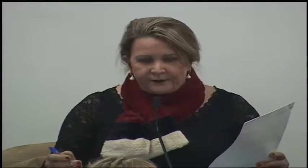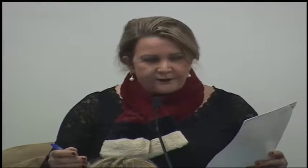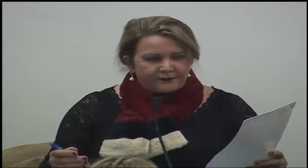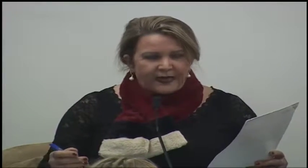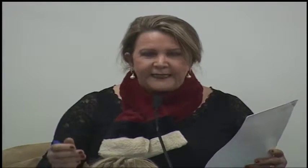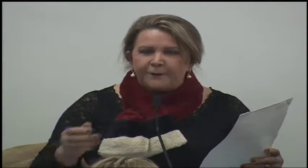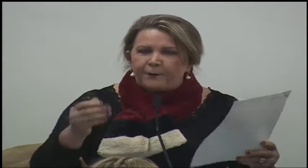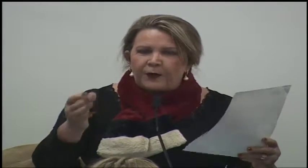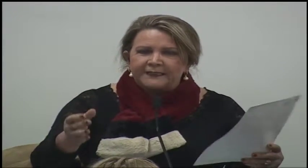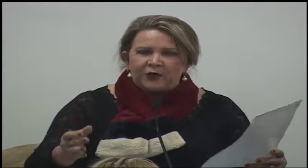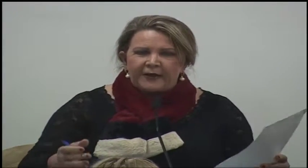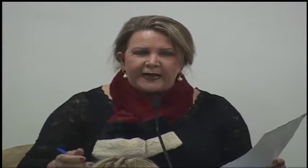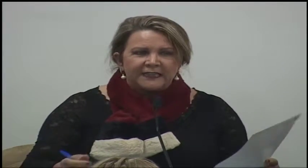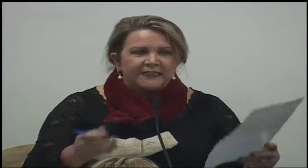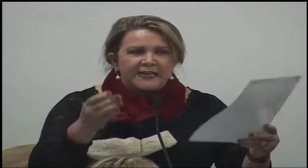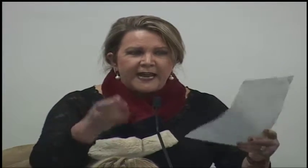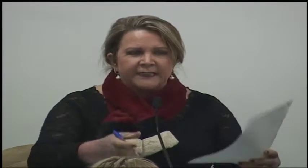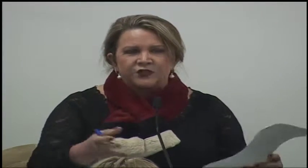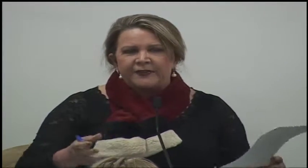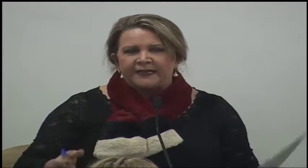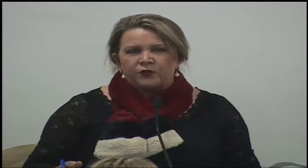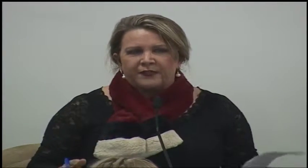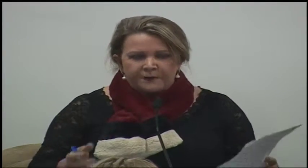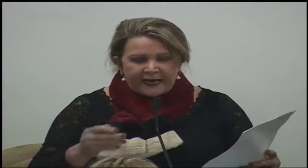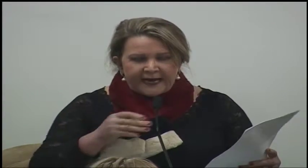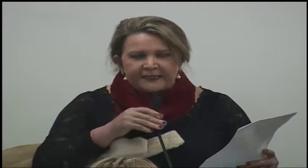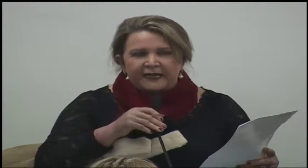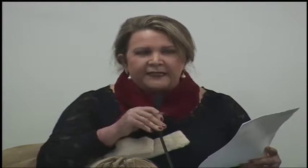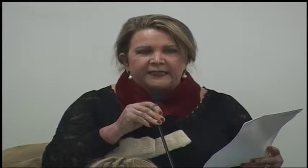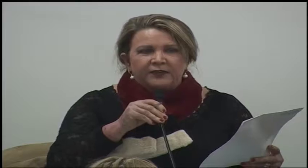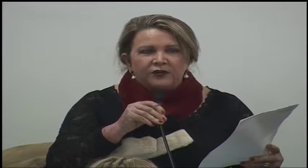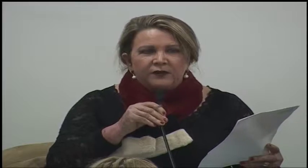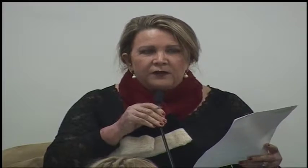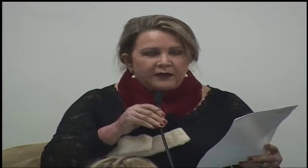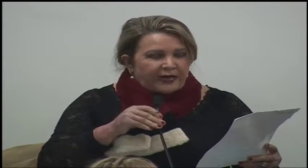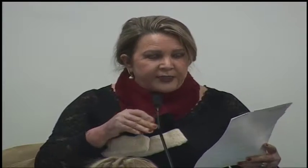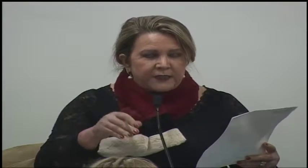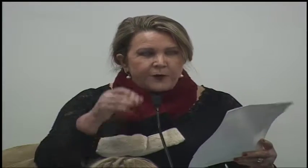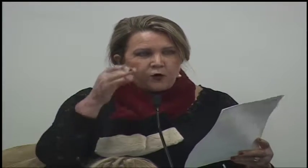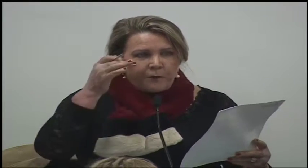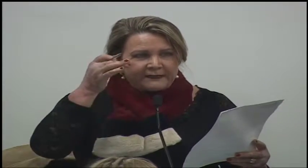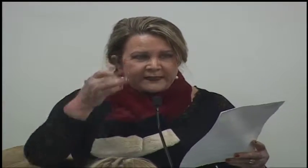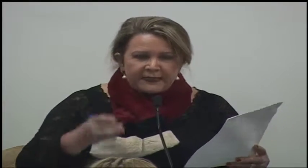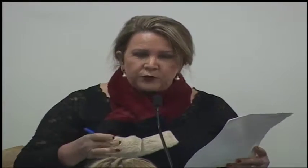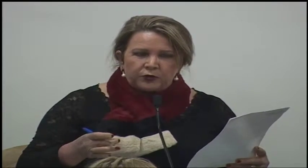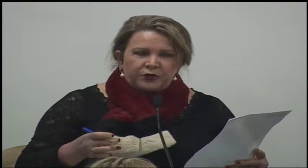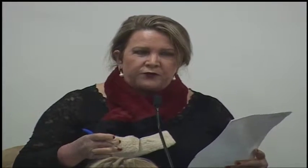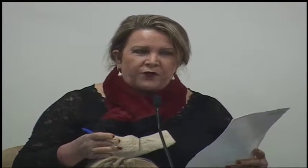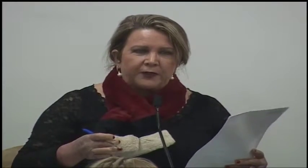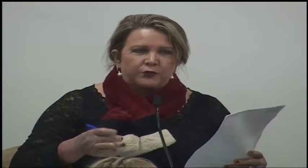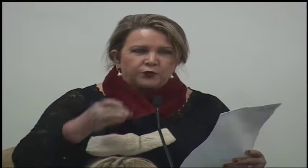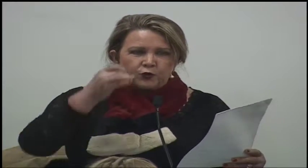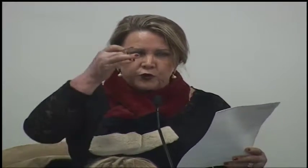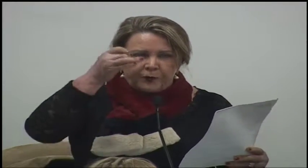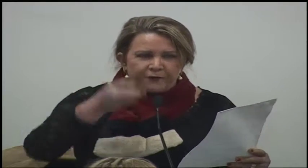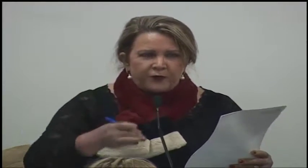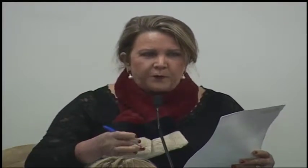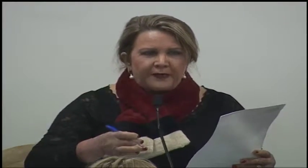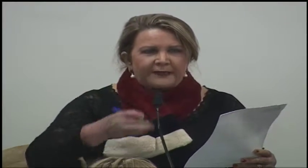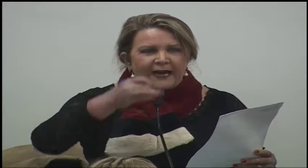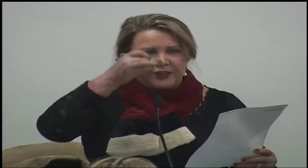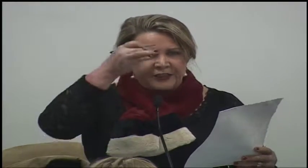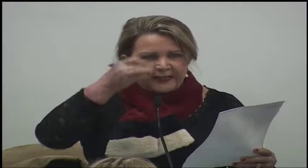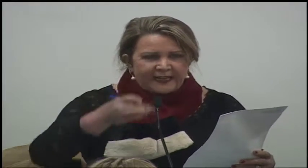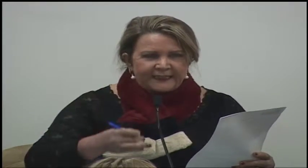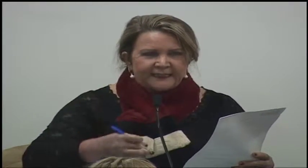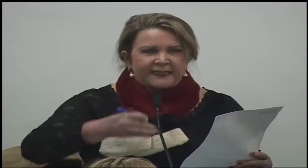né? Aí nem a população merece, nem esses vereadores merecem estar aqui. A gente se preocupa tanto com o nosso voto, tudo que o prefeito